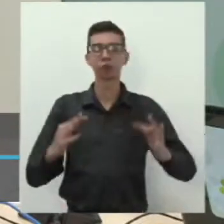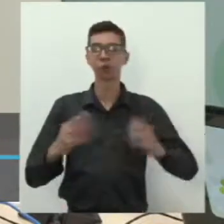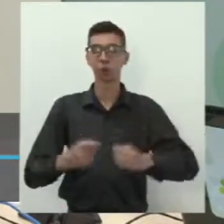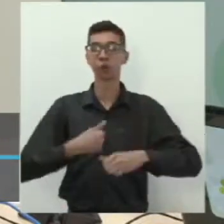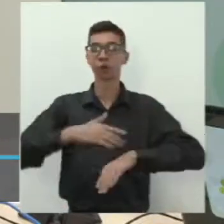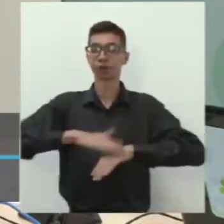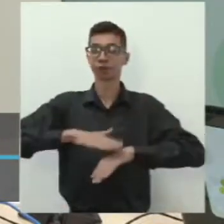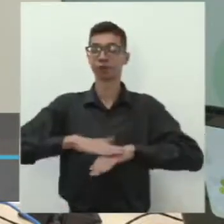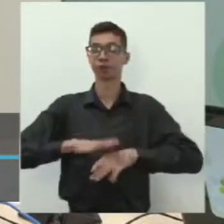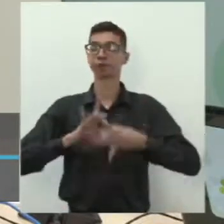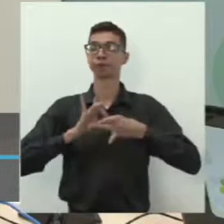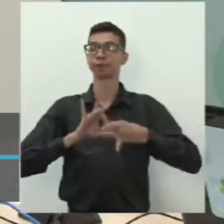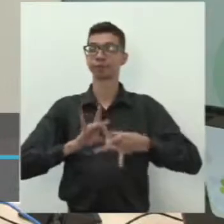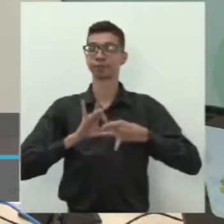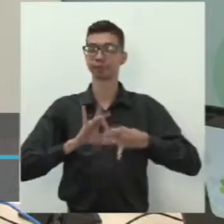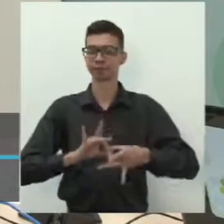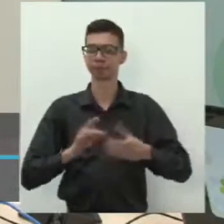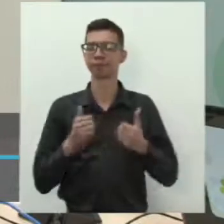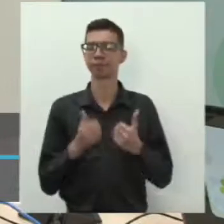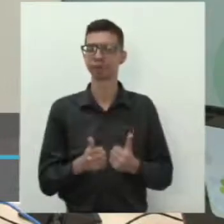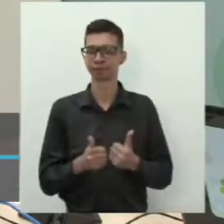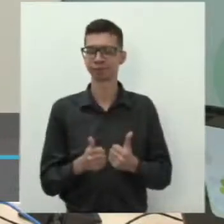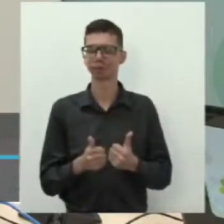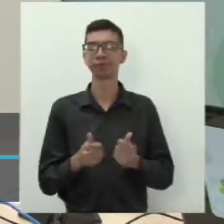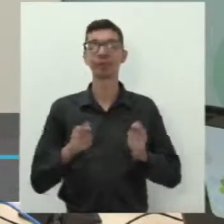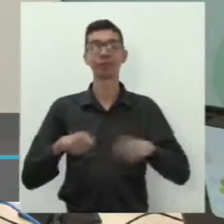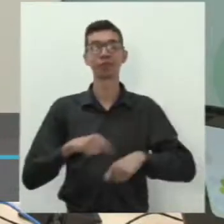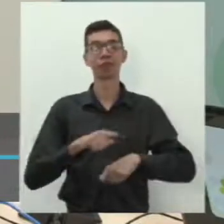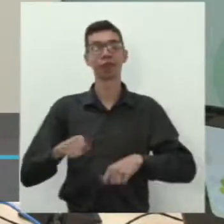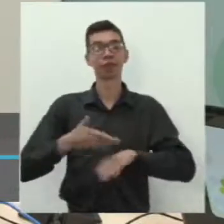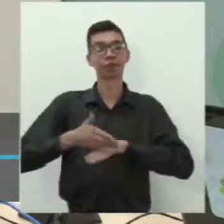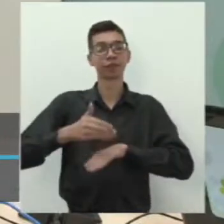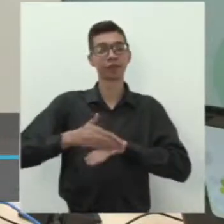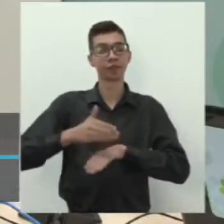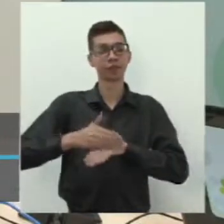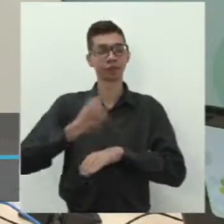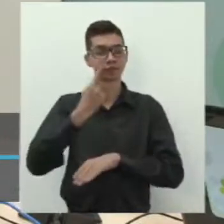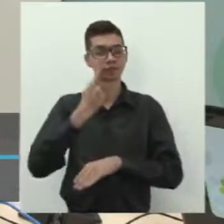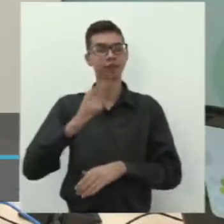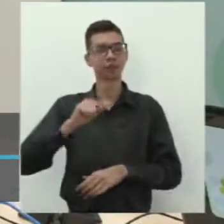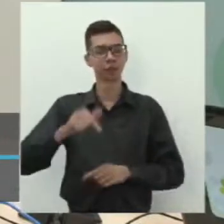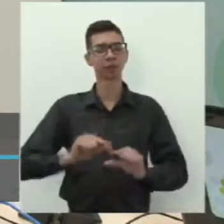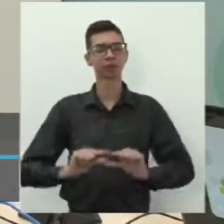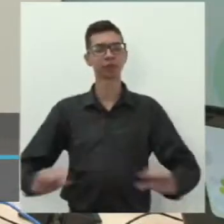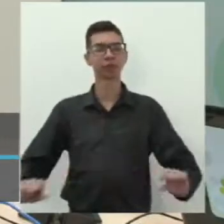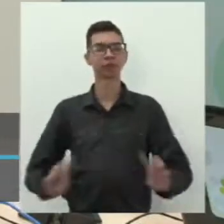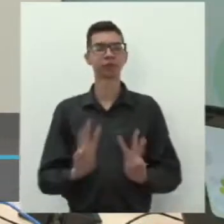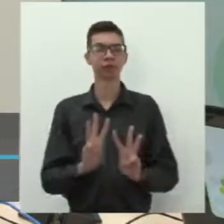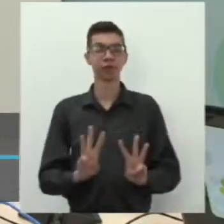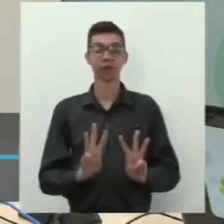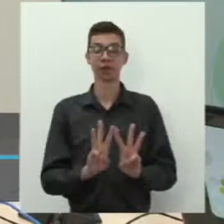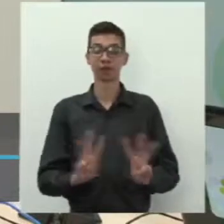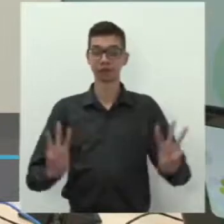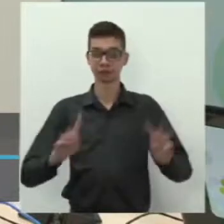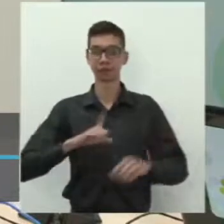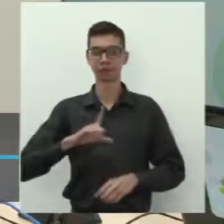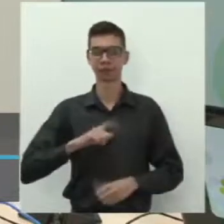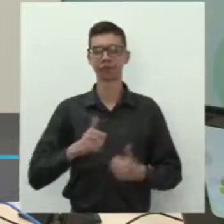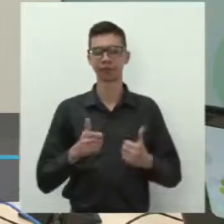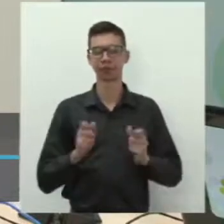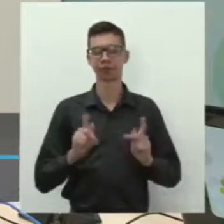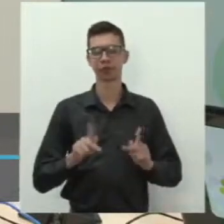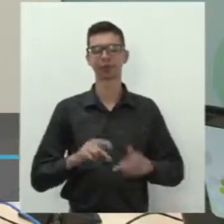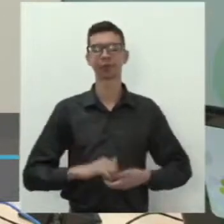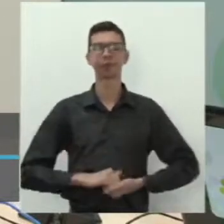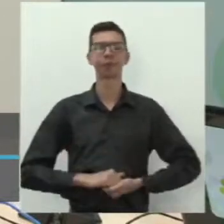Então, vocês podem dar uma conferida lá no centro de treinamento depois, vai aparecer o link aqui embaixo para vocês. Beleza?